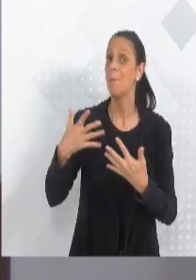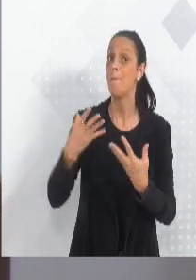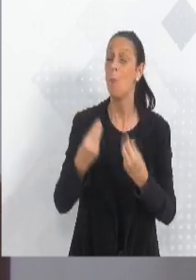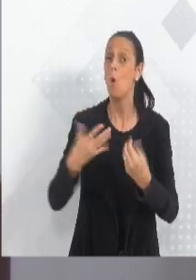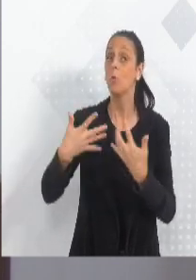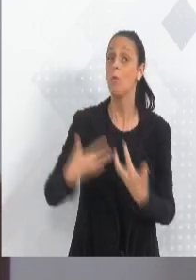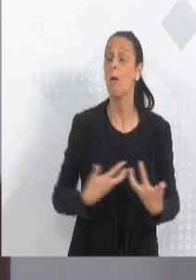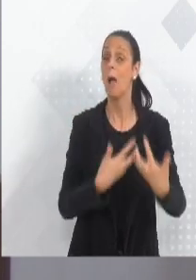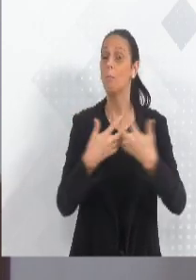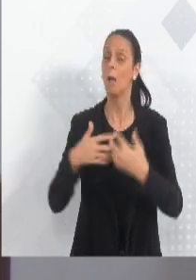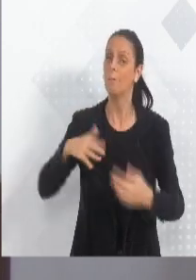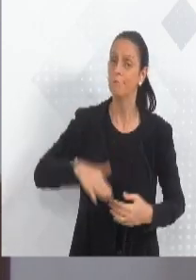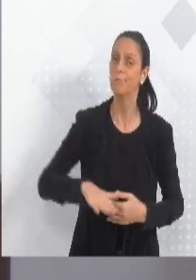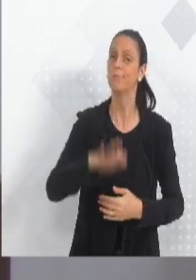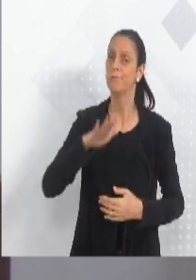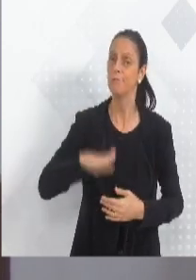então valeu é isso aí hoje